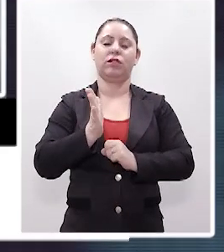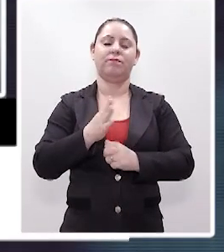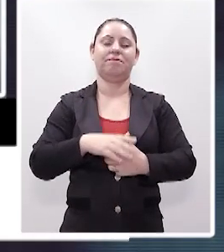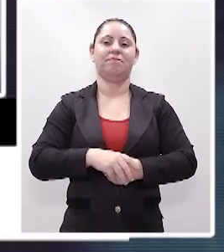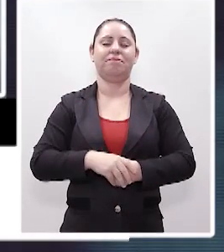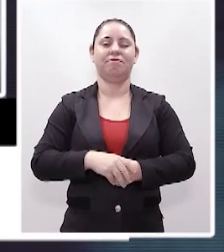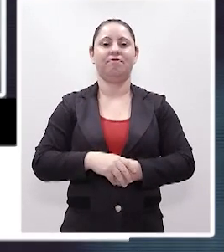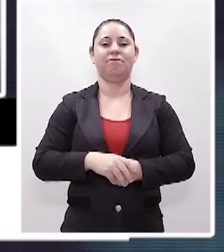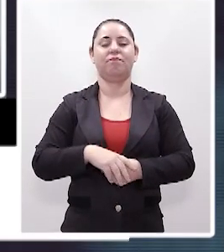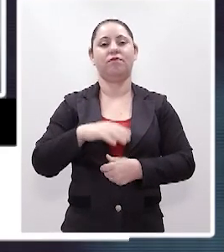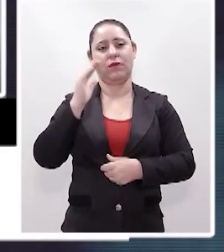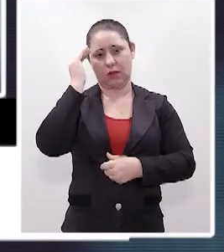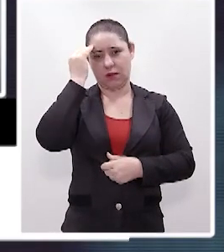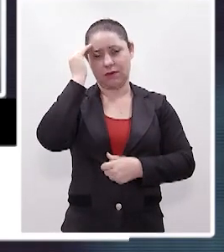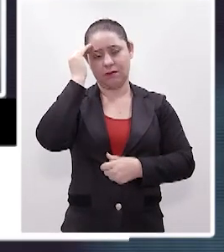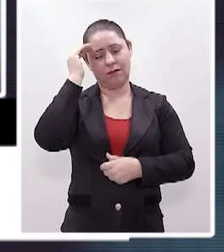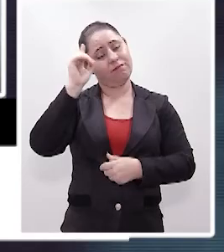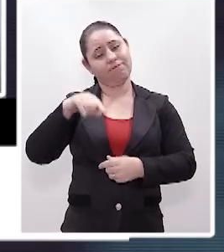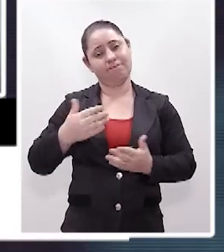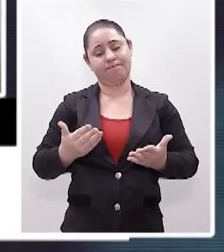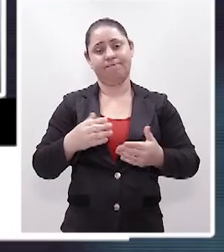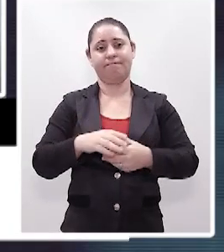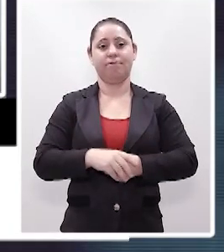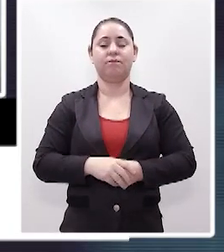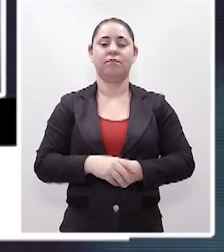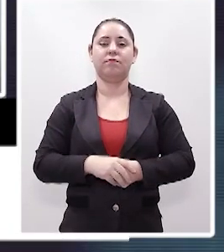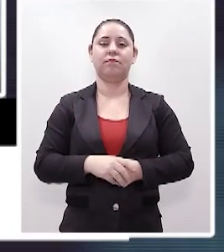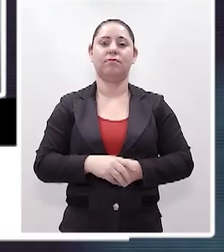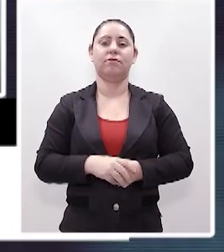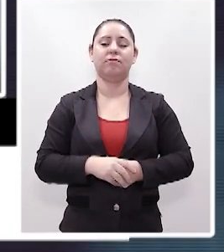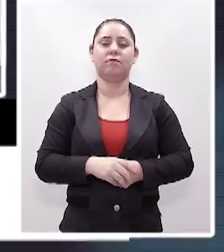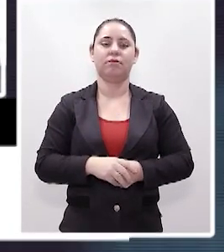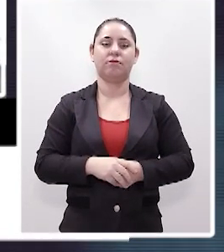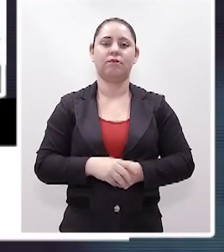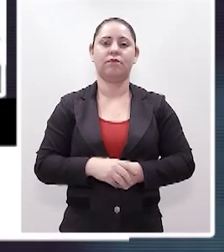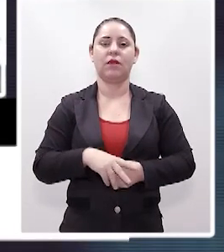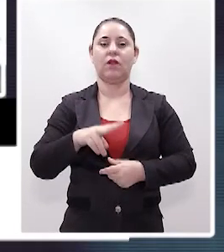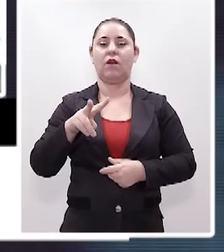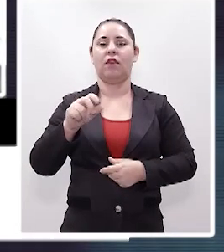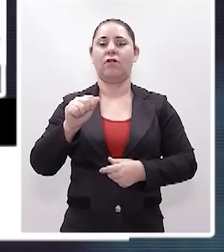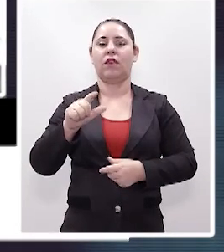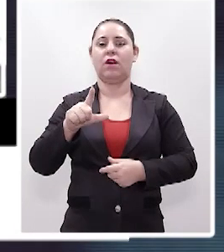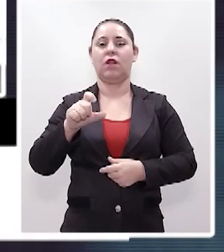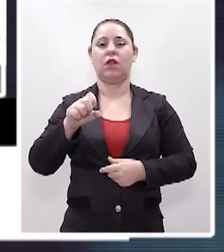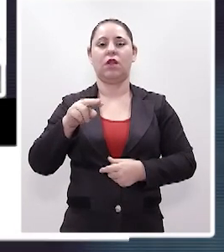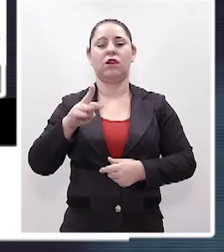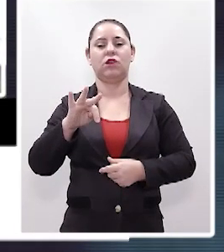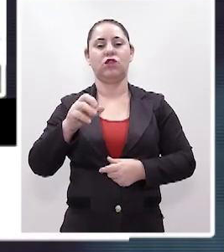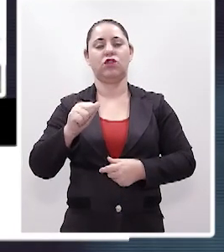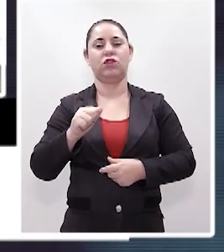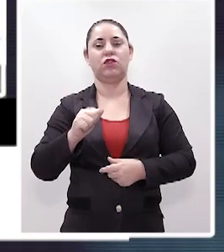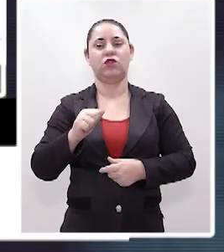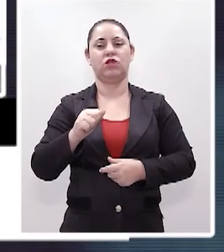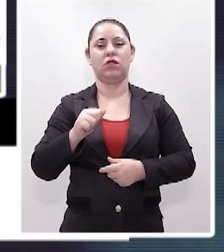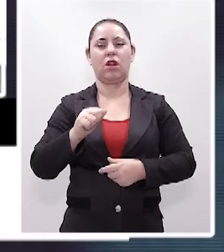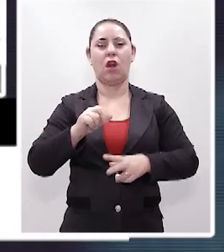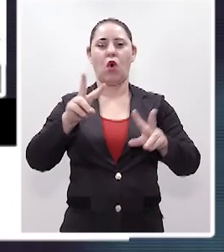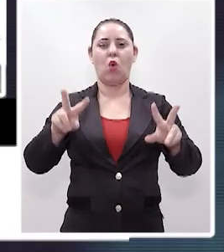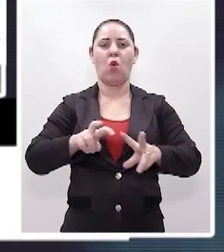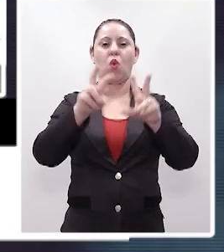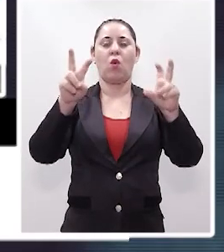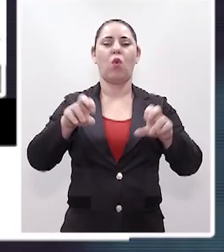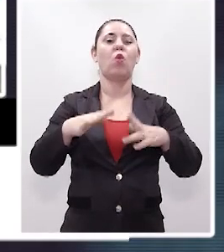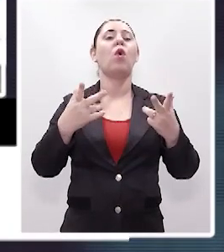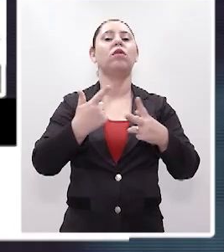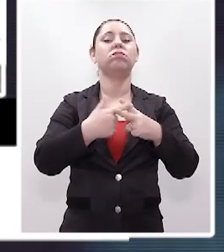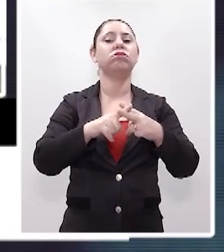muito mais, entendeu? Então é isso. E a Valentina, Marité, ela é computador? Quais